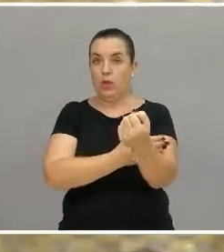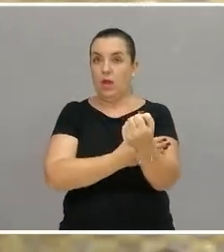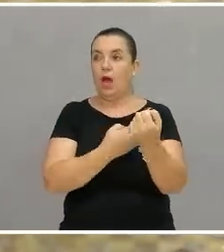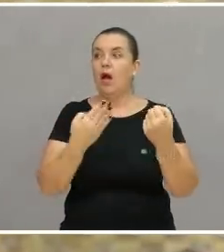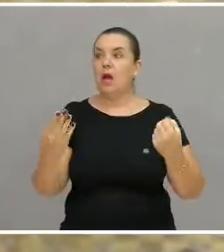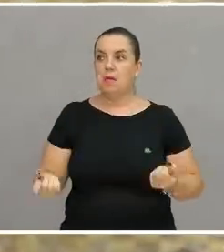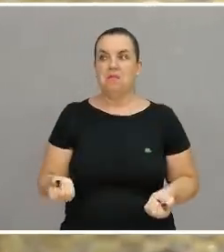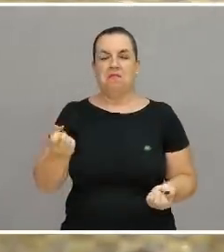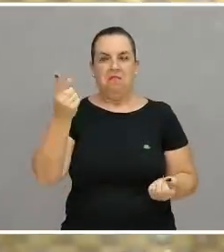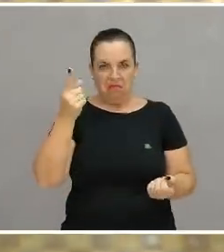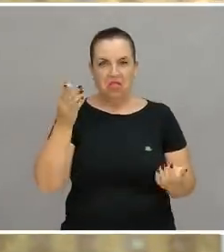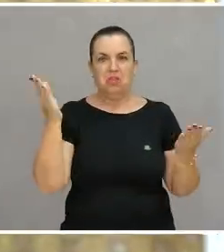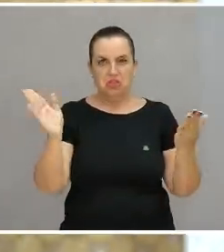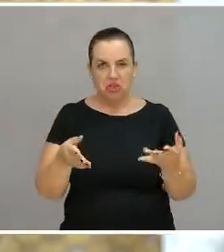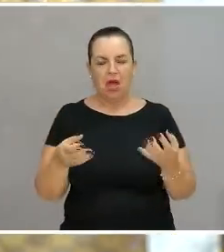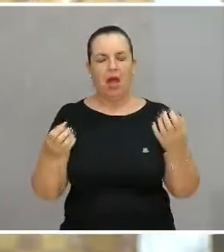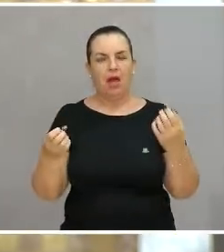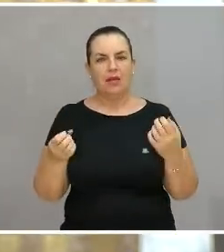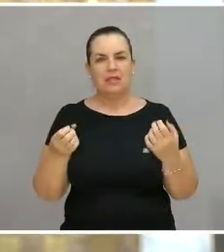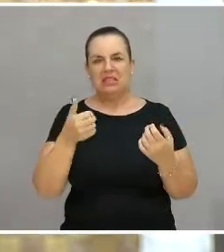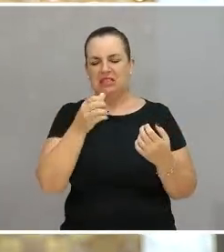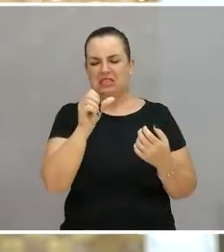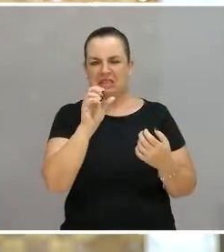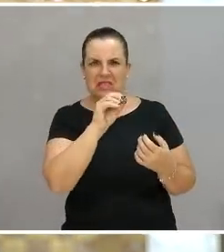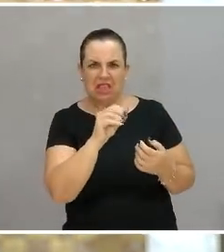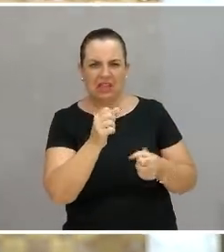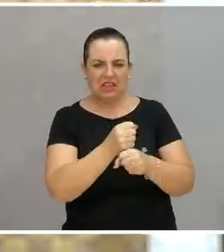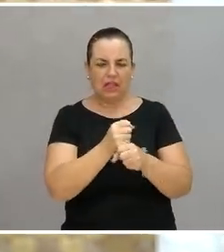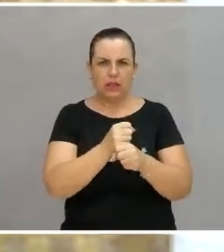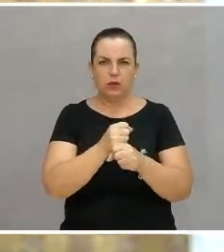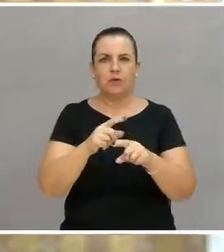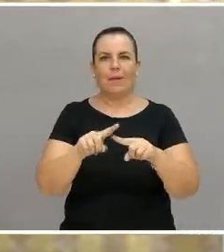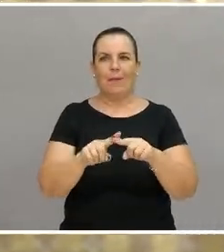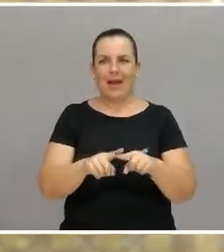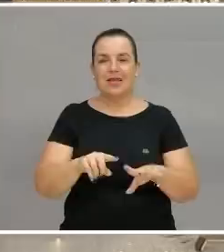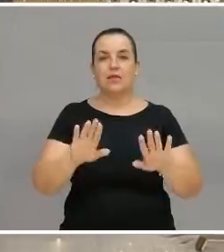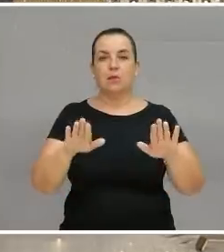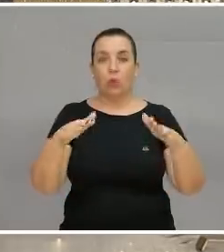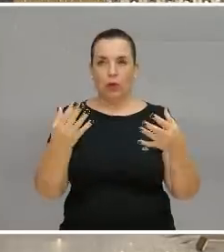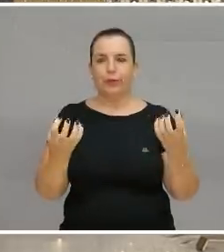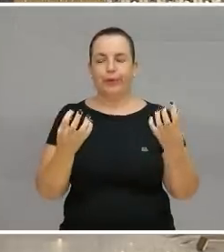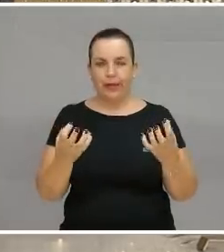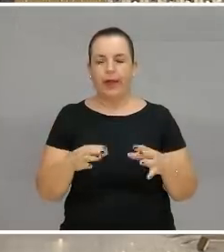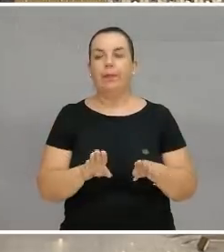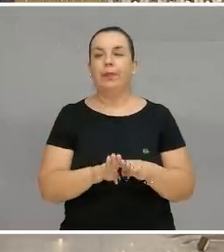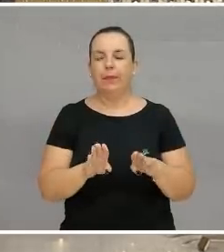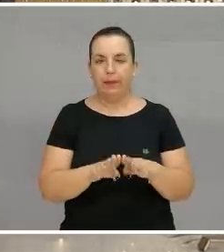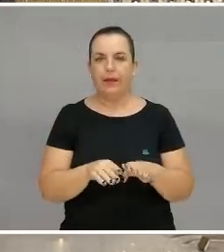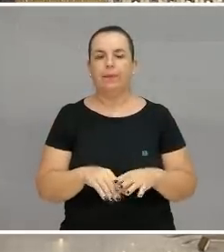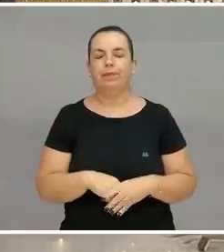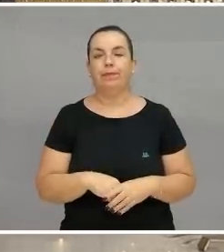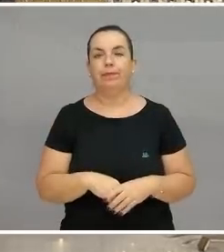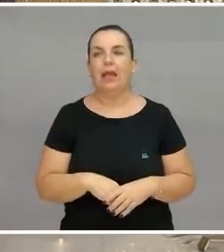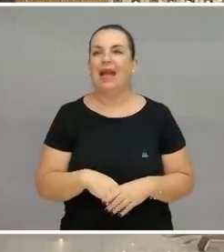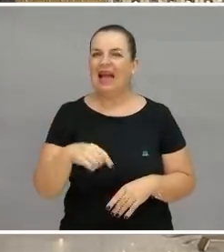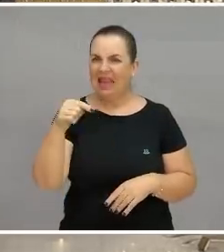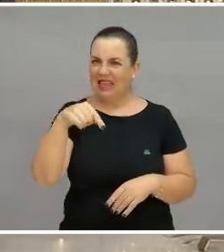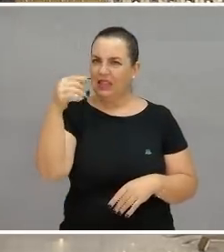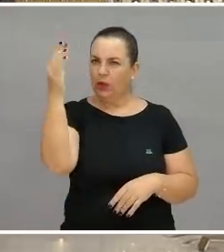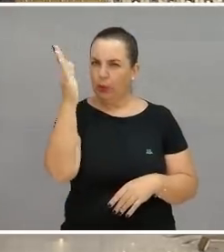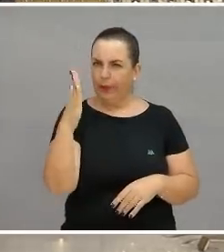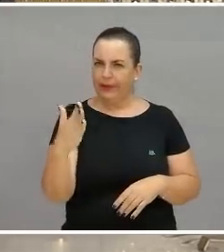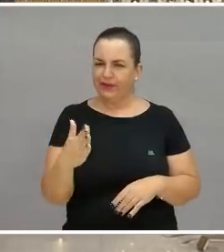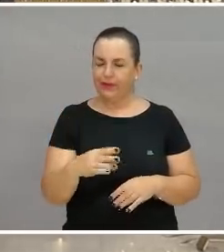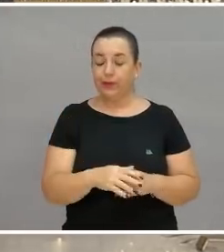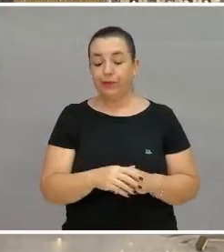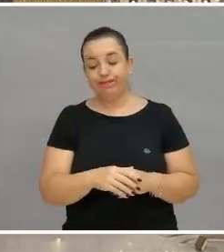povo quer, o povo se levanta. No Brasil, felizmente, há quem diga que é uma pena, mas não sei, eu